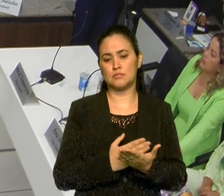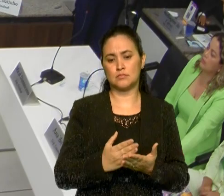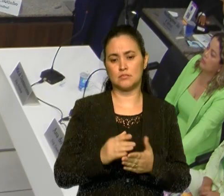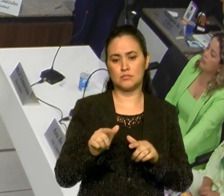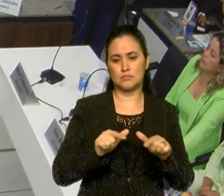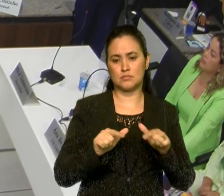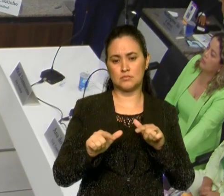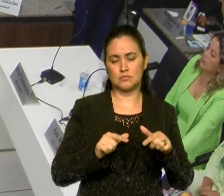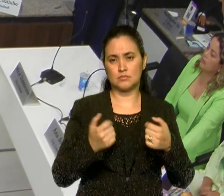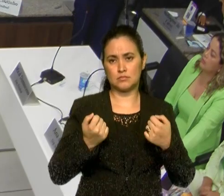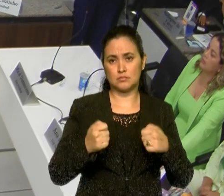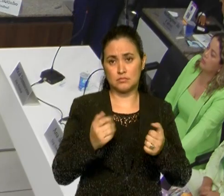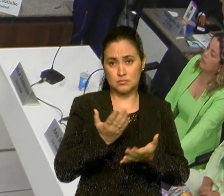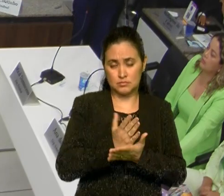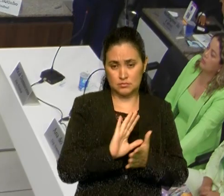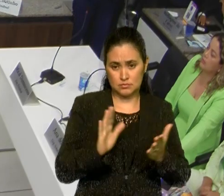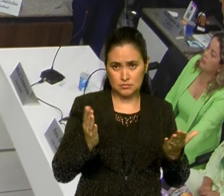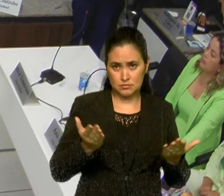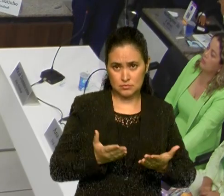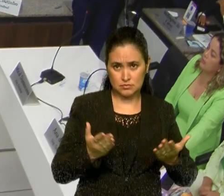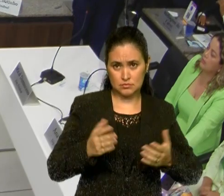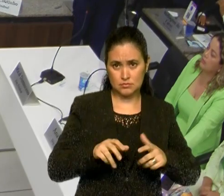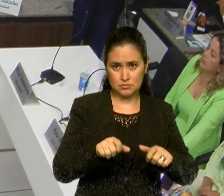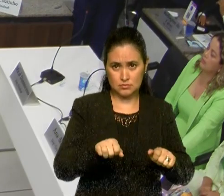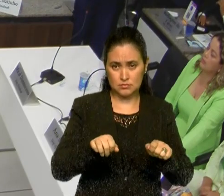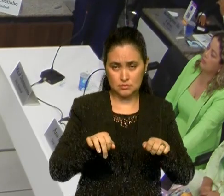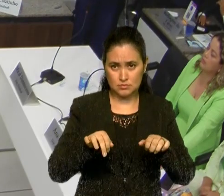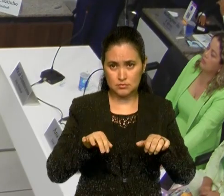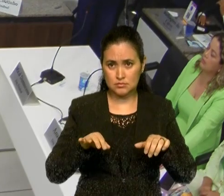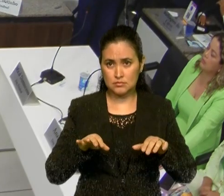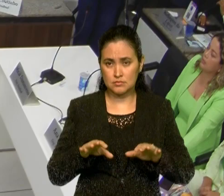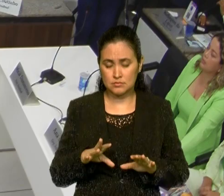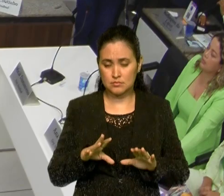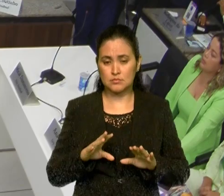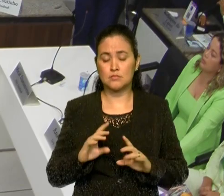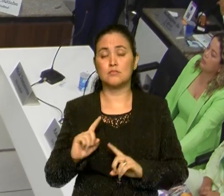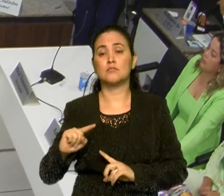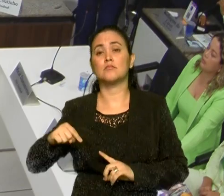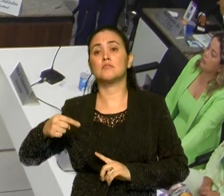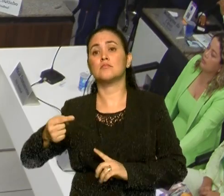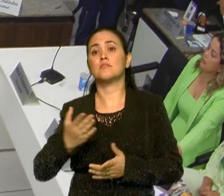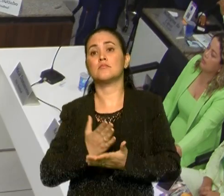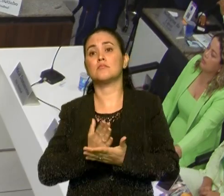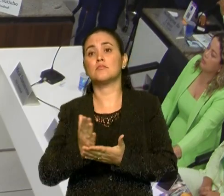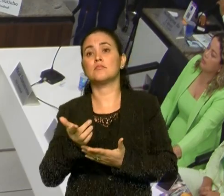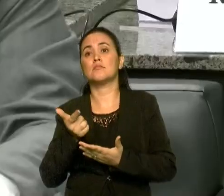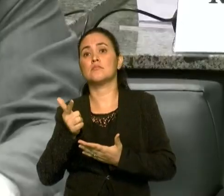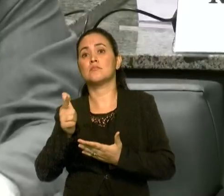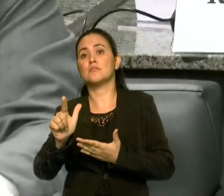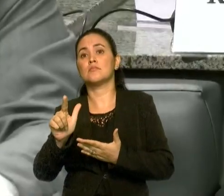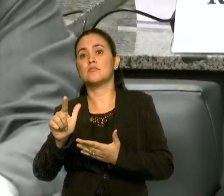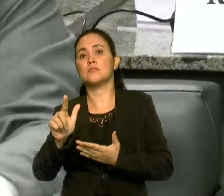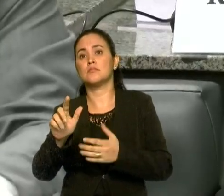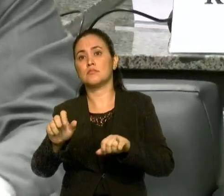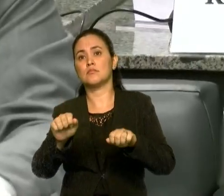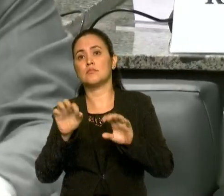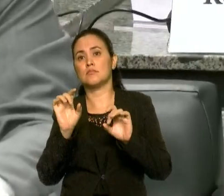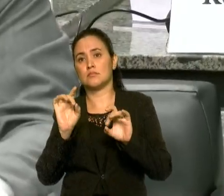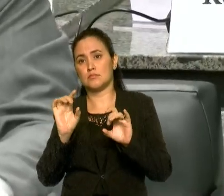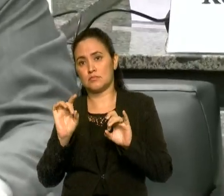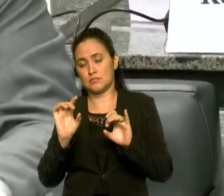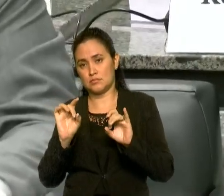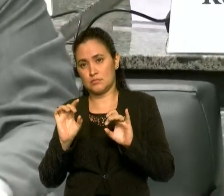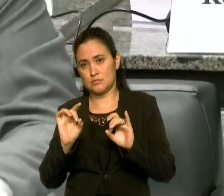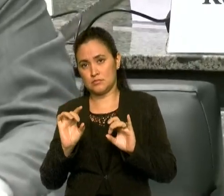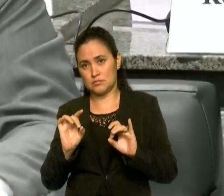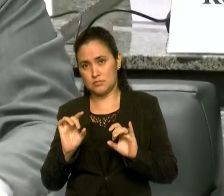que encerrar essa sessão agora, que é deliberativa, e vamos iniciar uma outra sessão solene e preservar os oradores inscritos para a fala e não